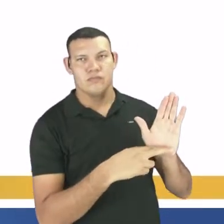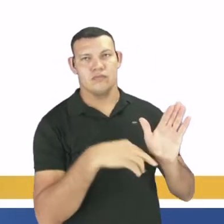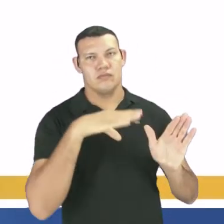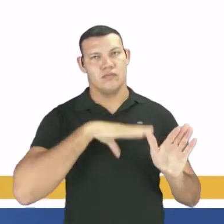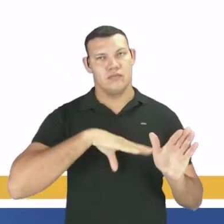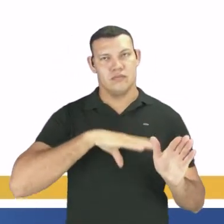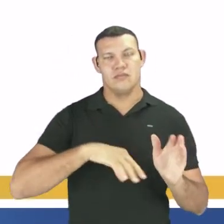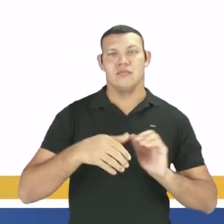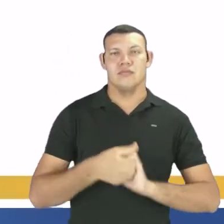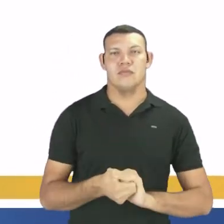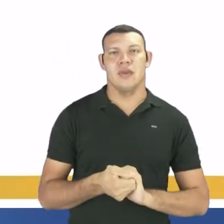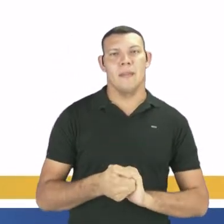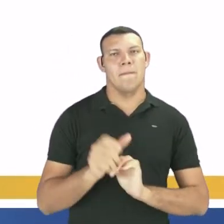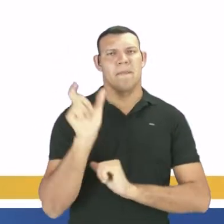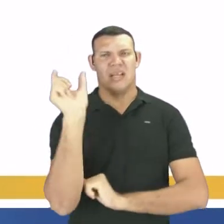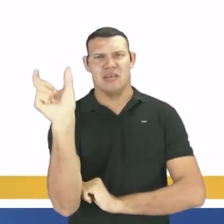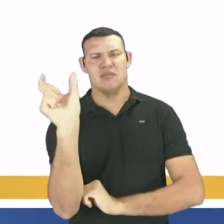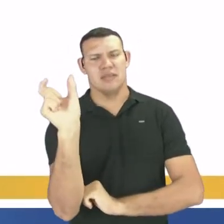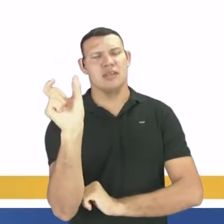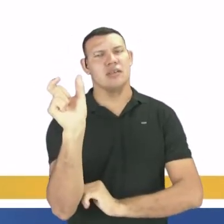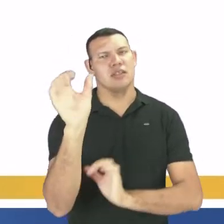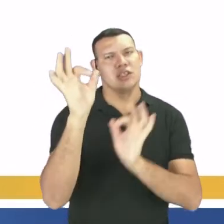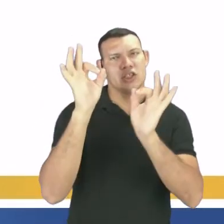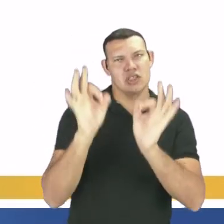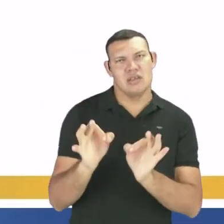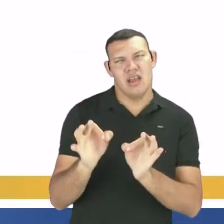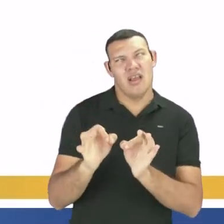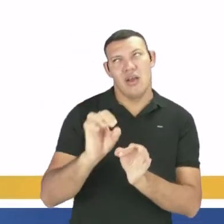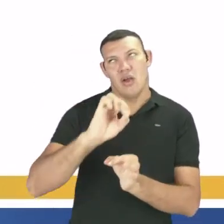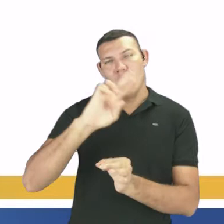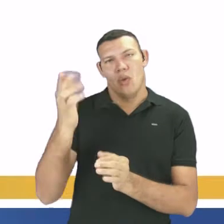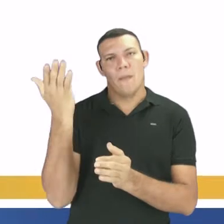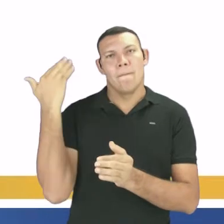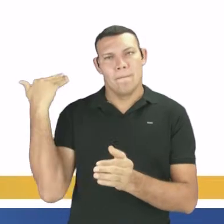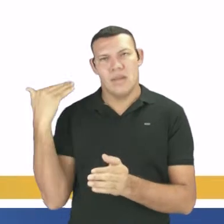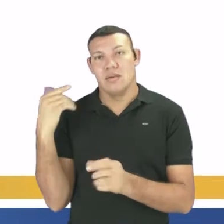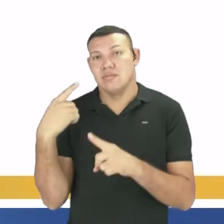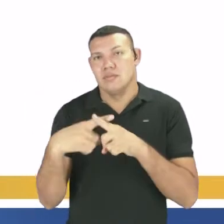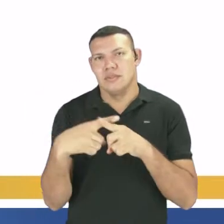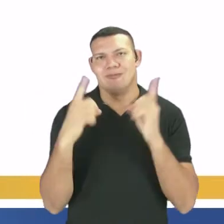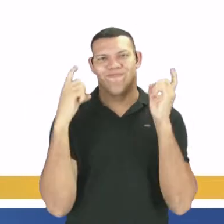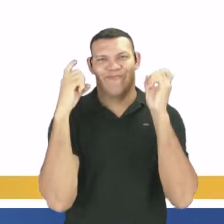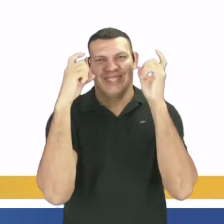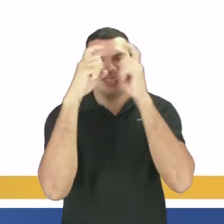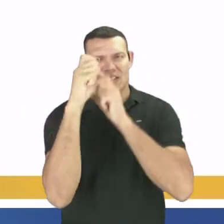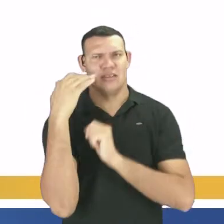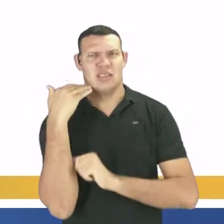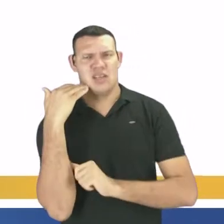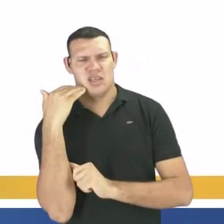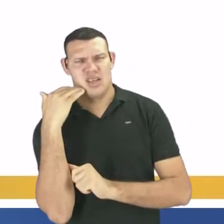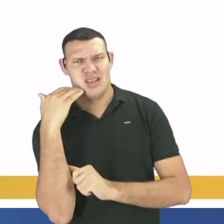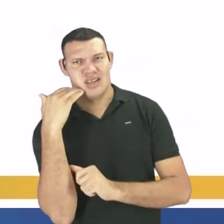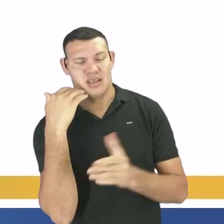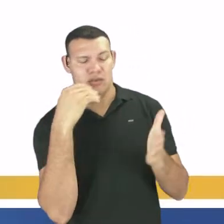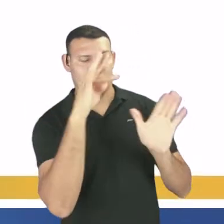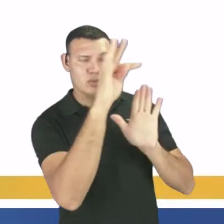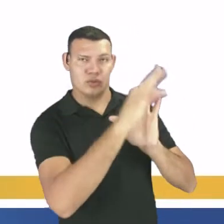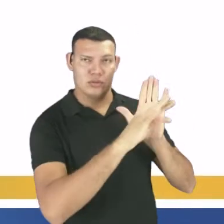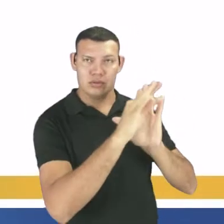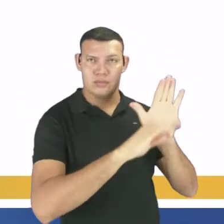e expressões muito específicas ou arcaicas, pois podem dificultar a inteligibilidade do